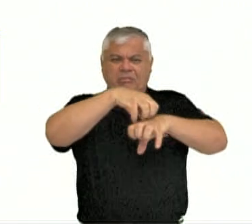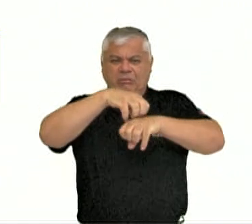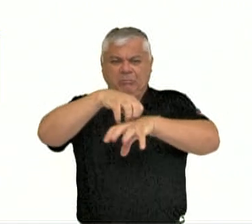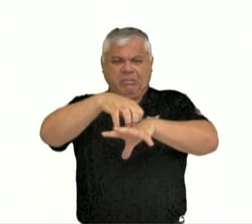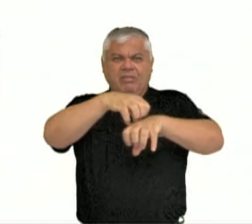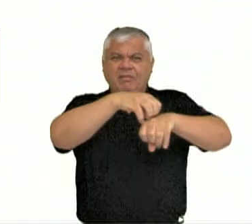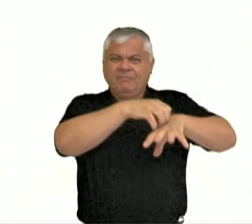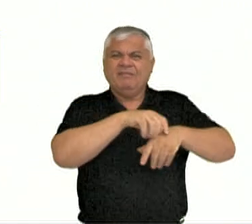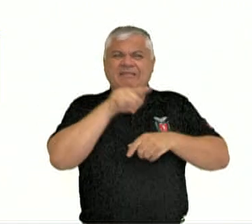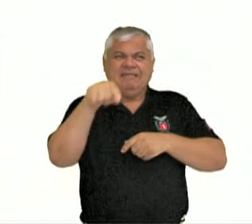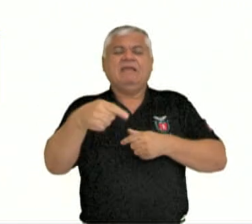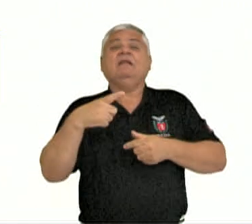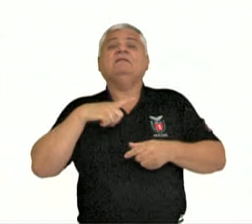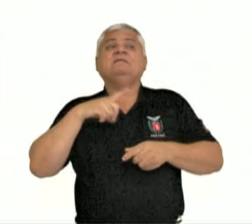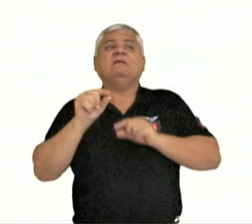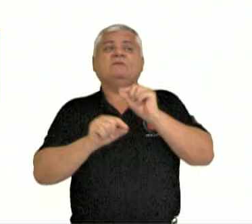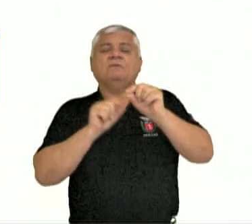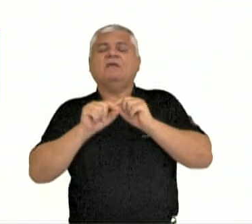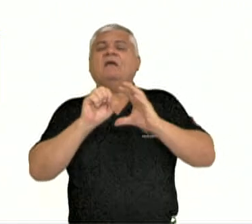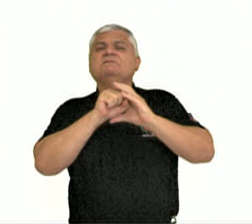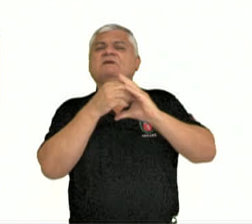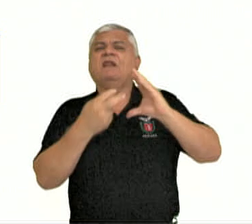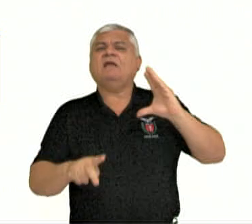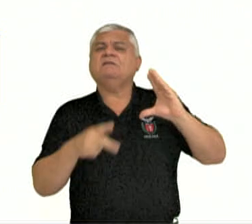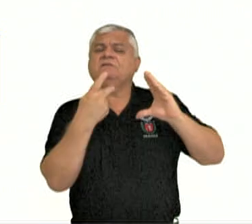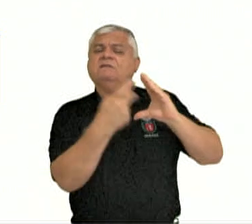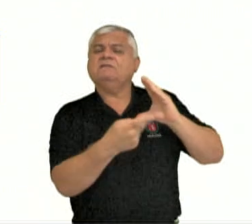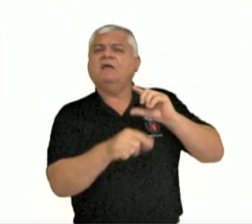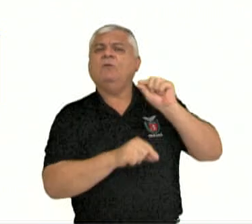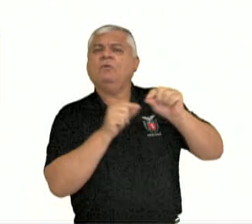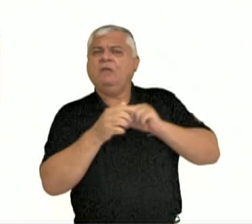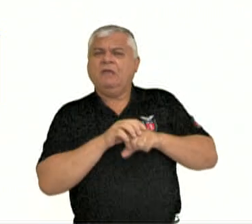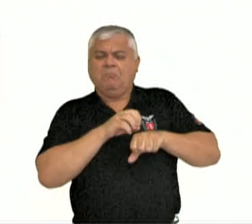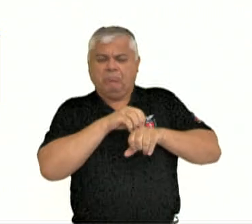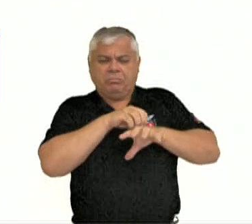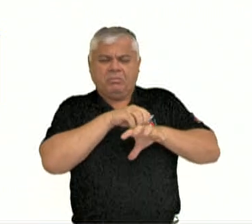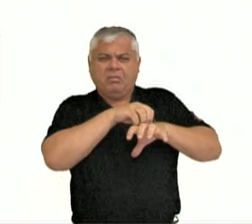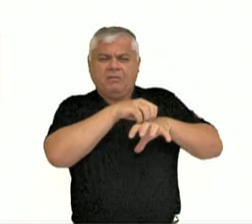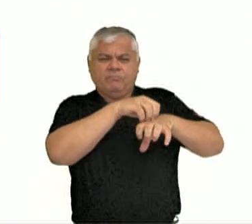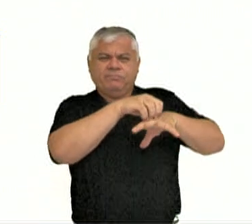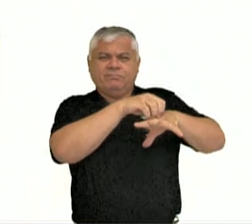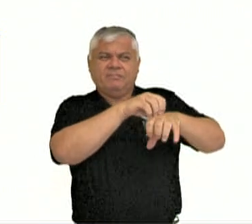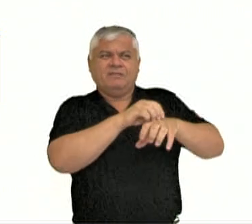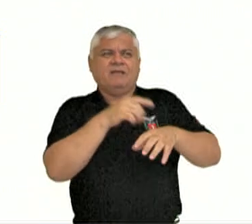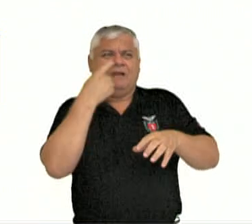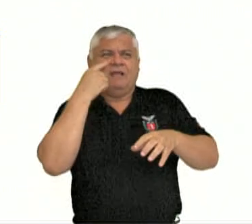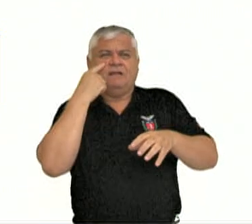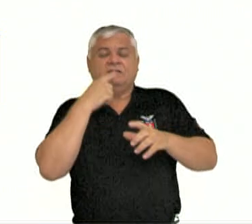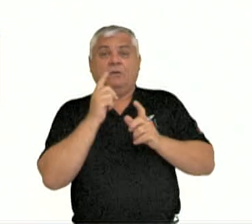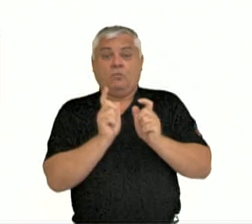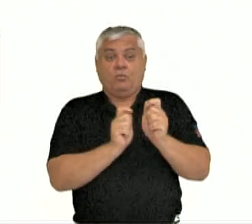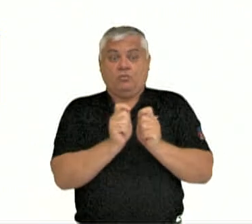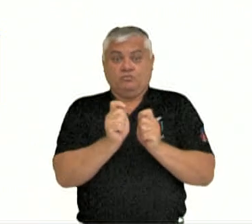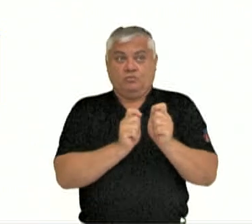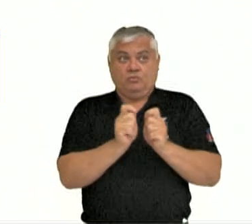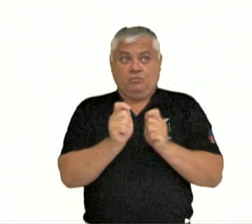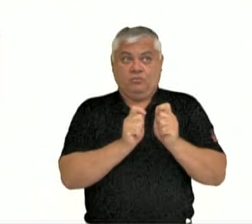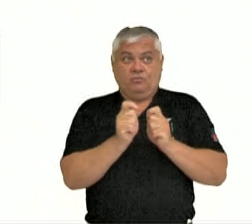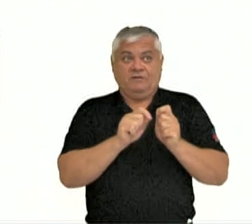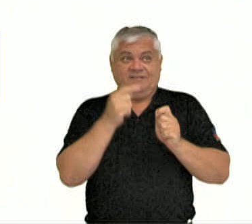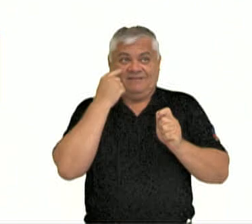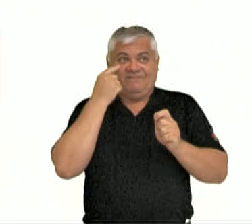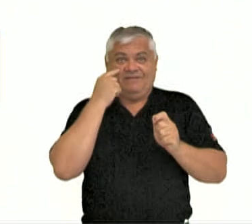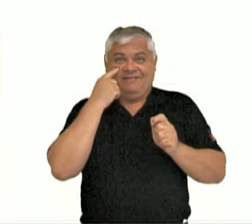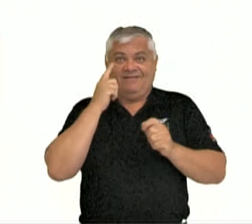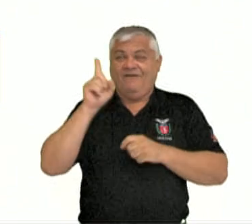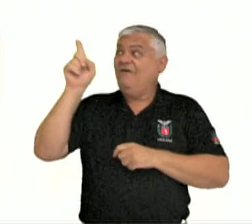Entamoeba histolytica, e as características, então, dessa ameba. Ela tem um vacúolo de controle de osmose, que está